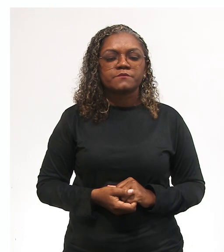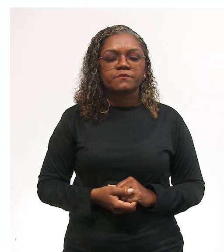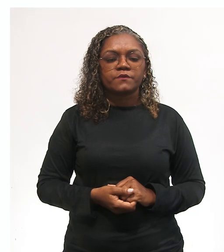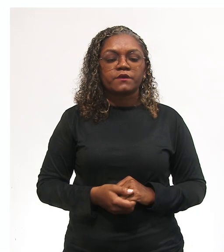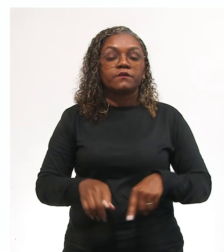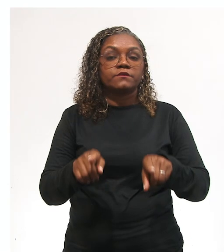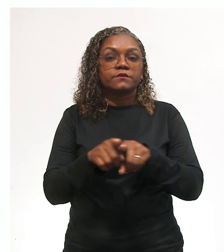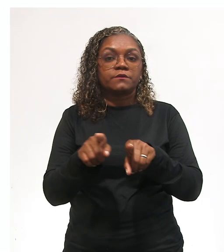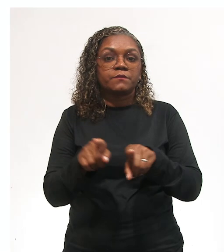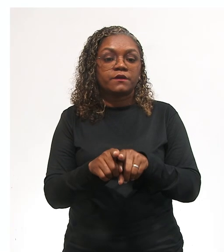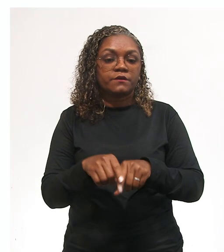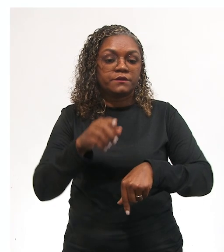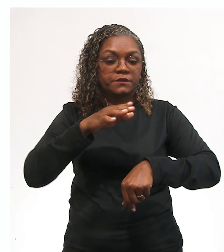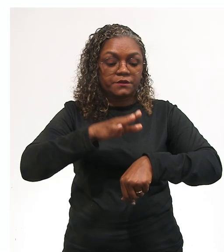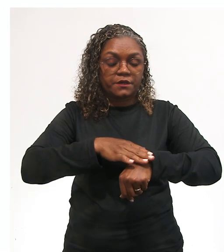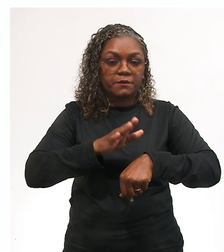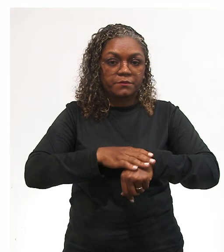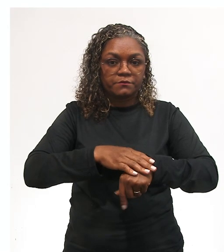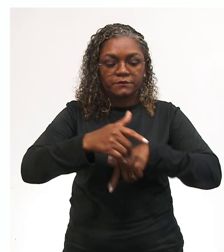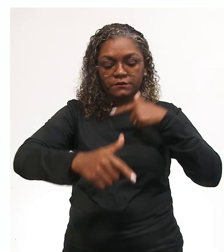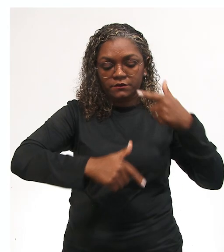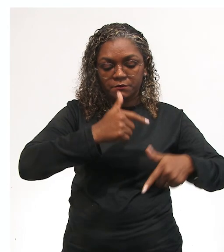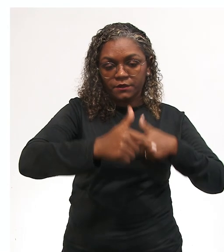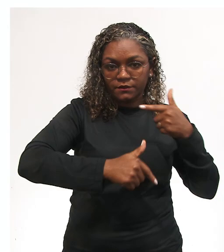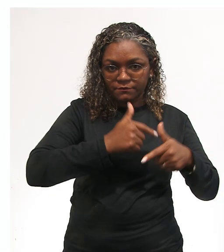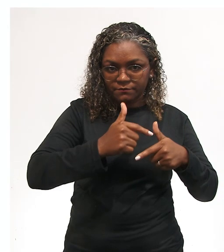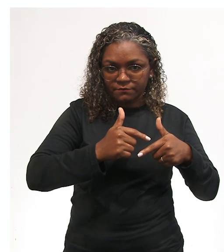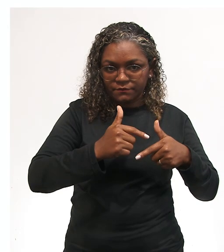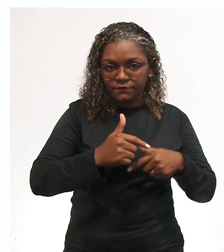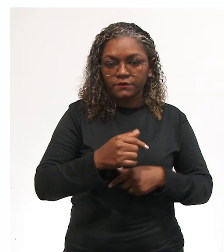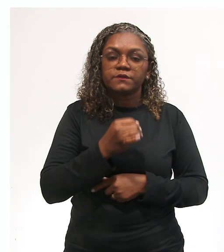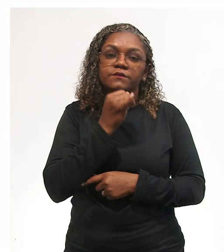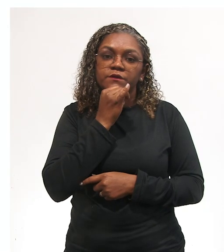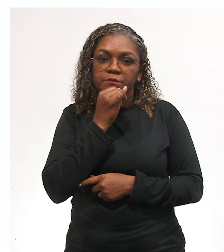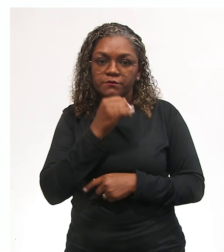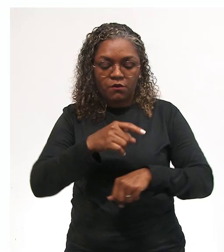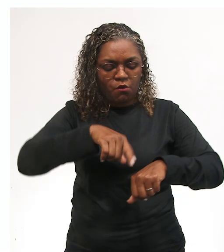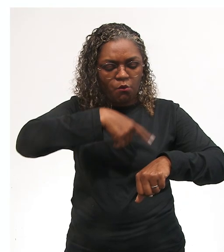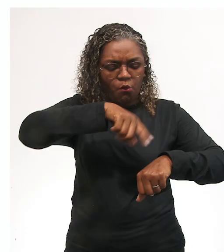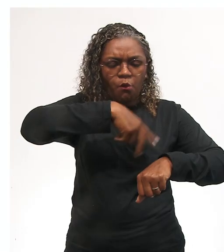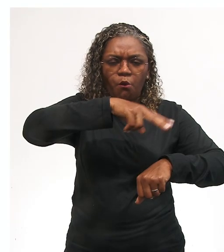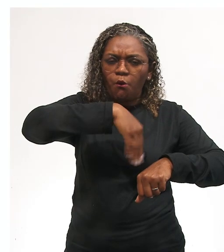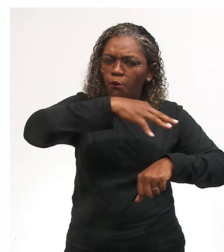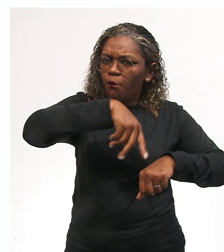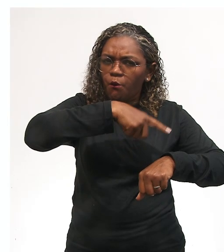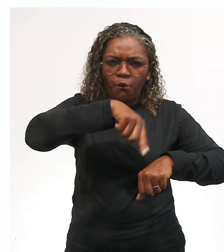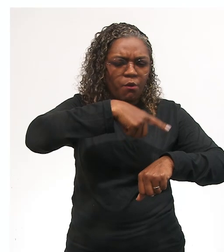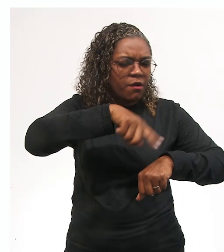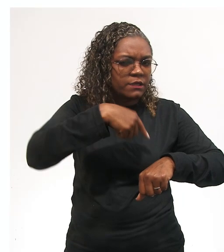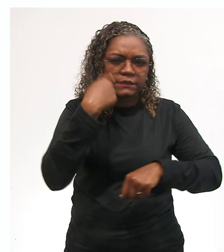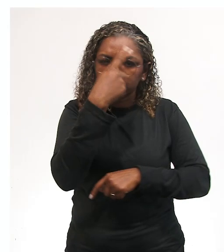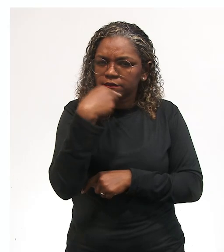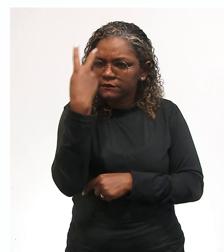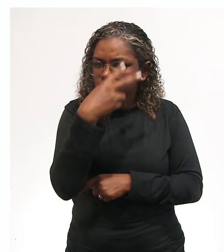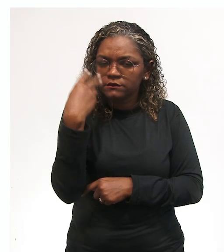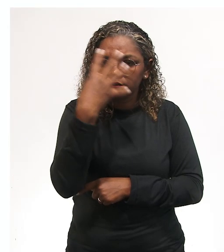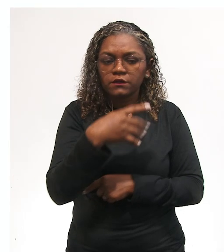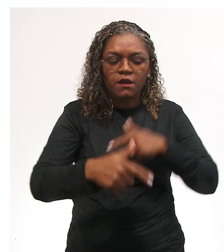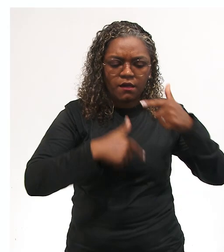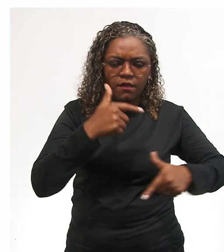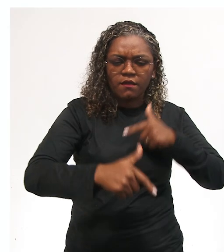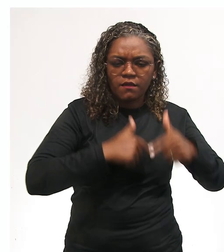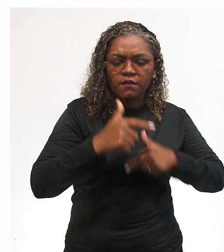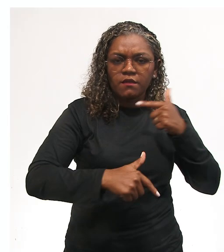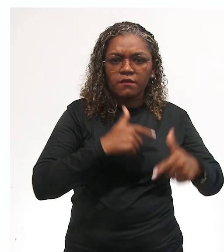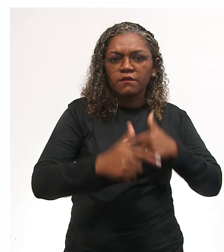aqui, tempo trabalhado versus custo de mão de obra. Quanto mais horas eu trabalho, maior